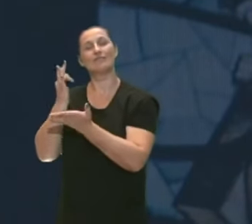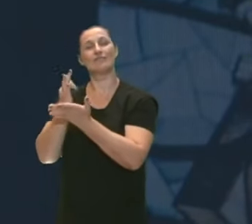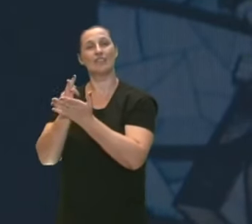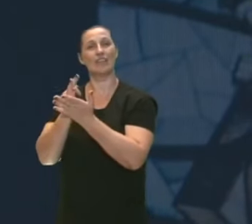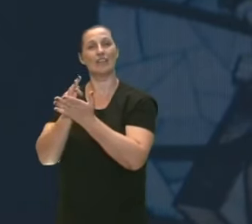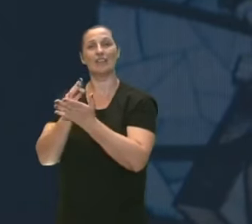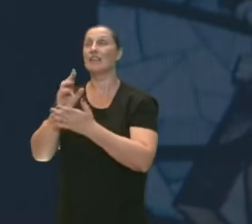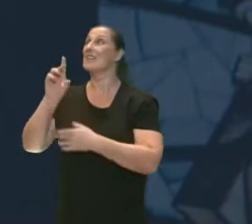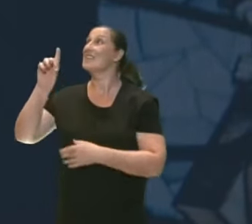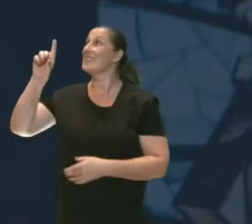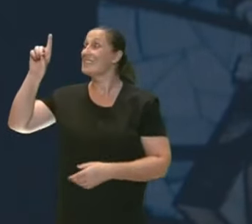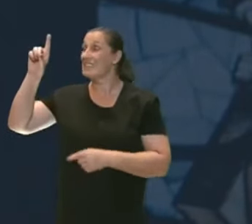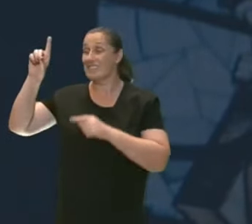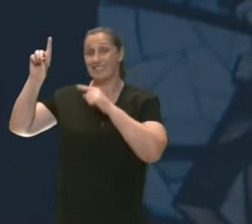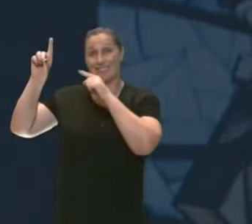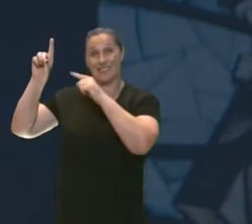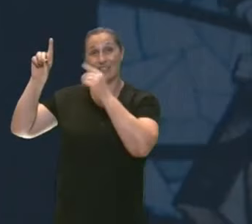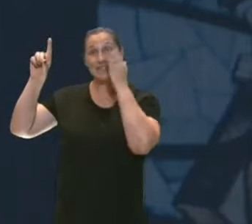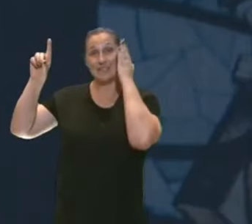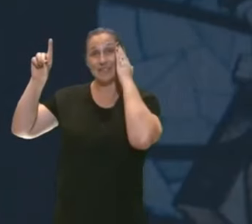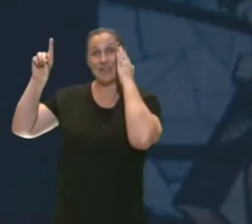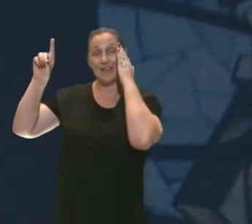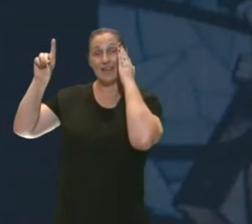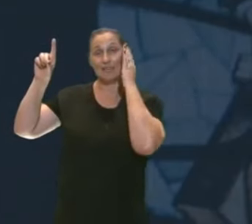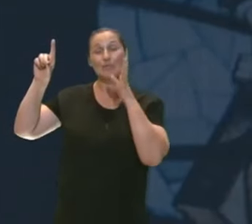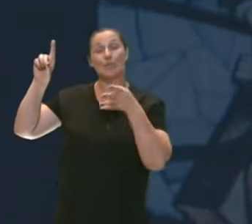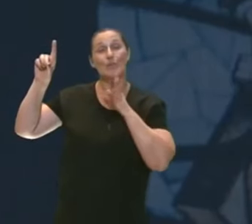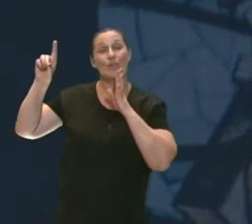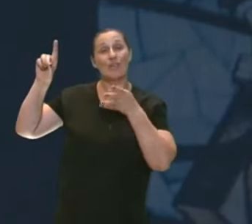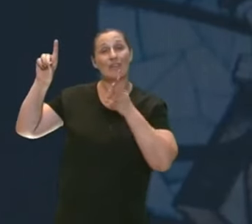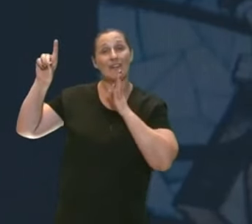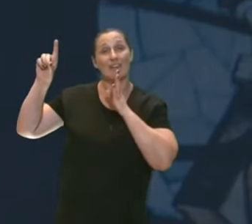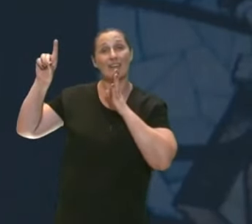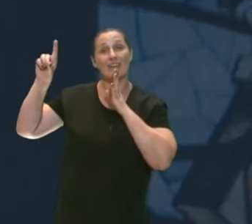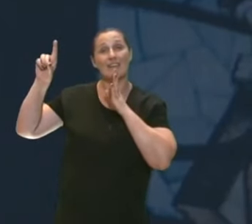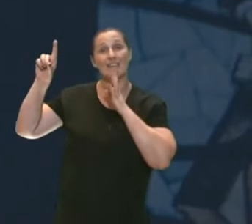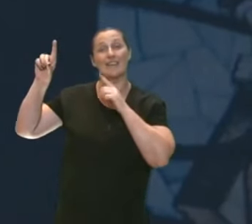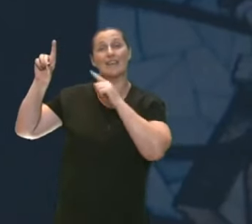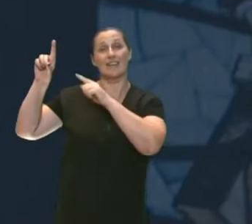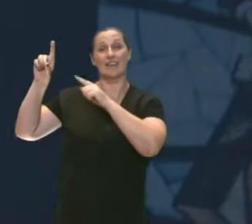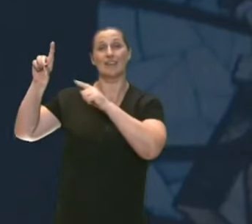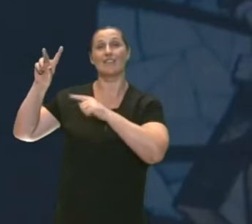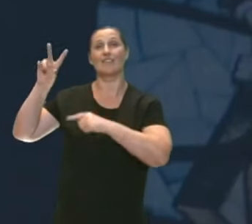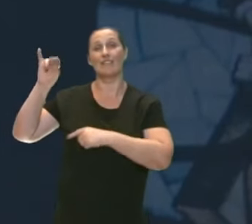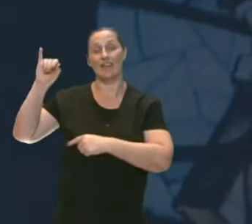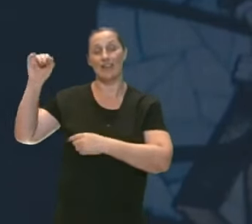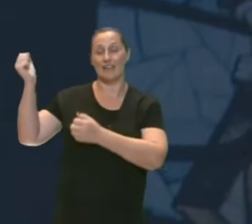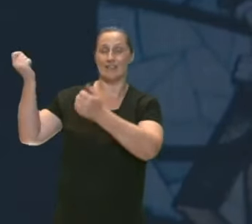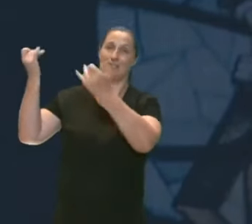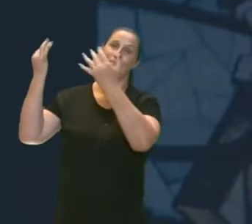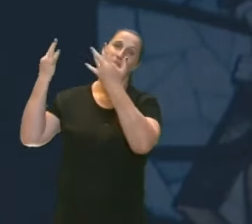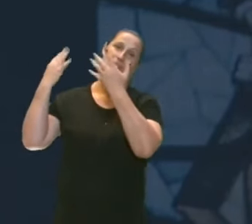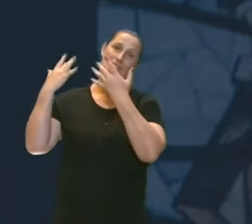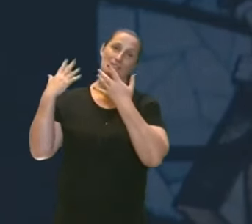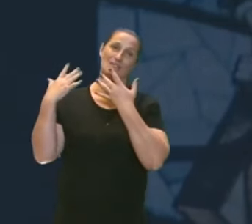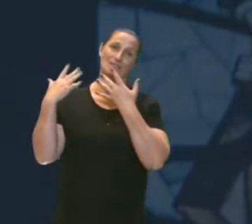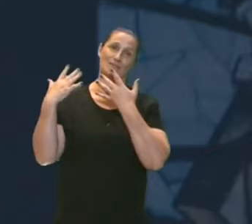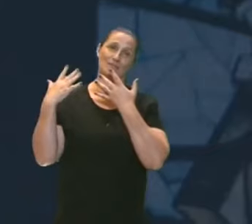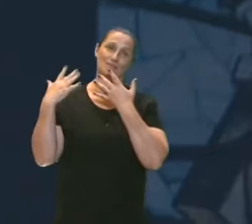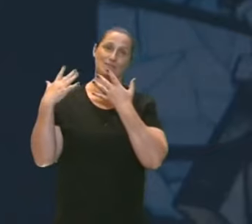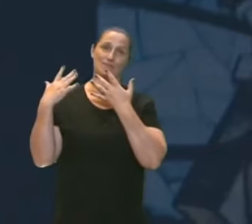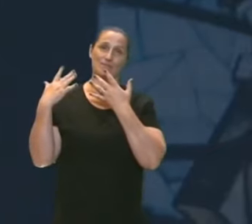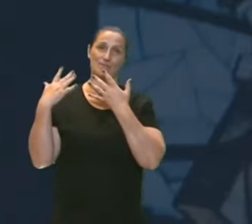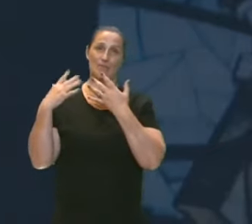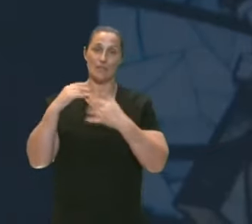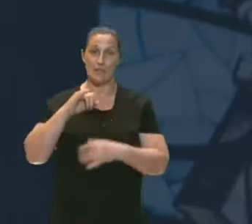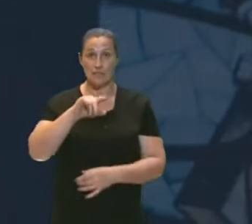Deus sabe, Deus conhece e Deus vai nos abençoar.